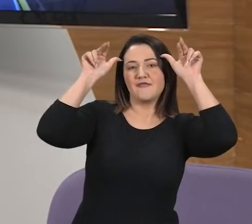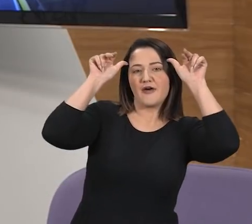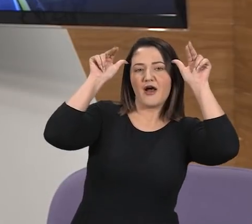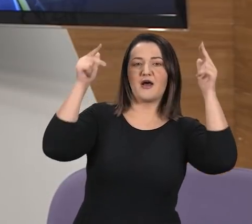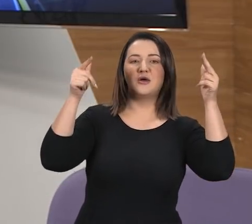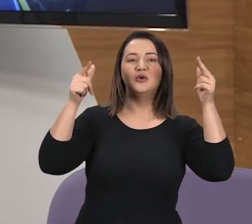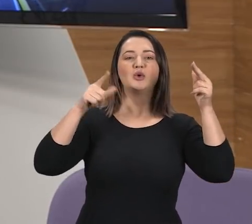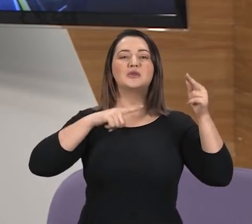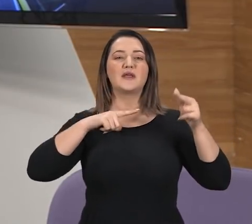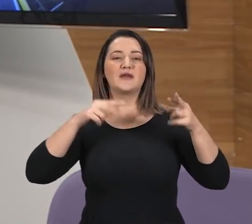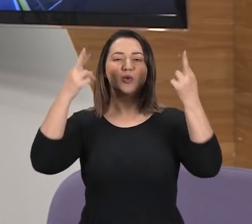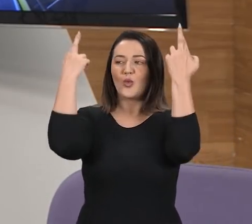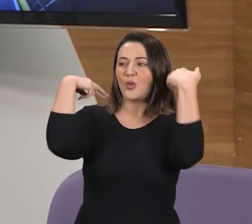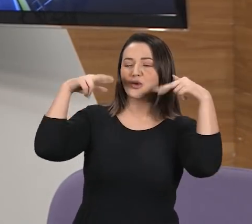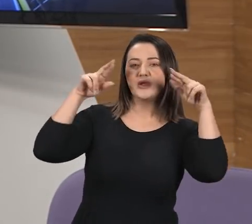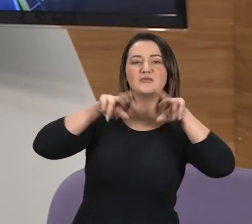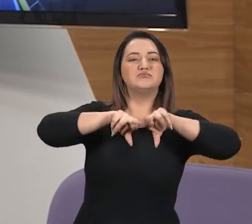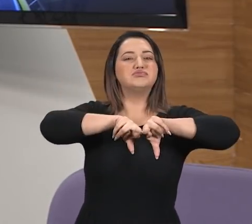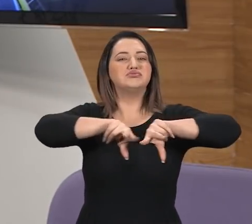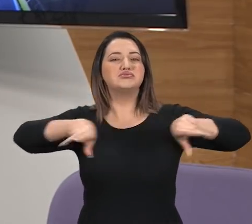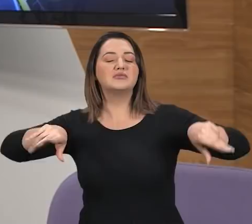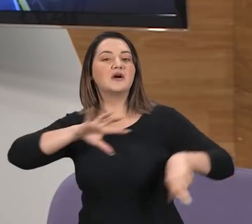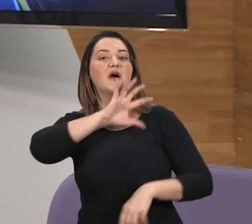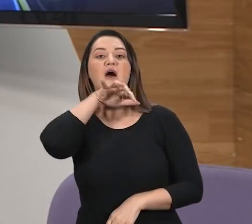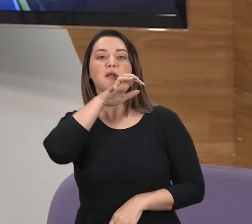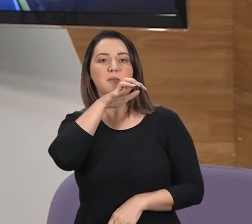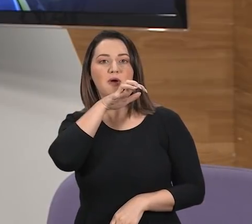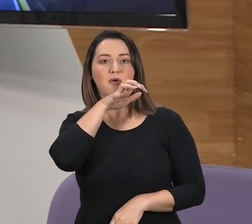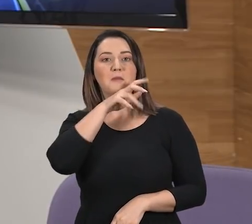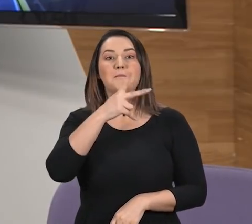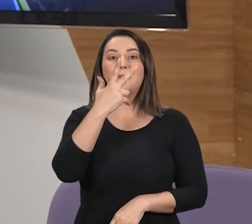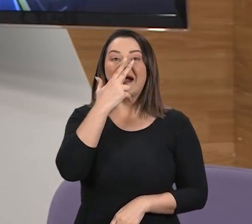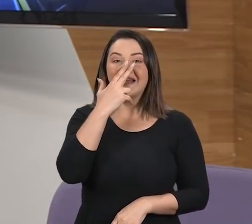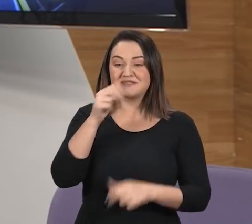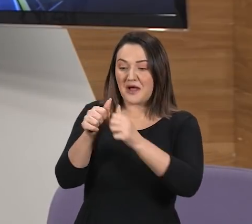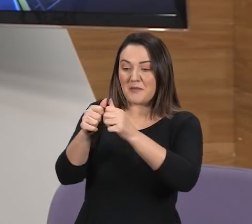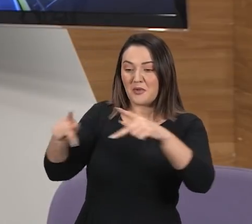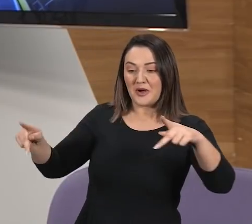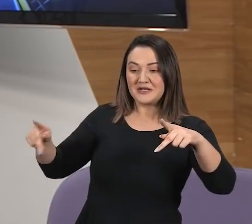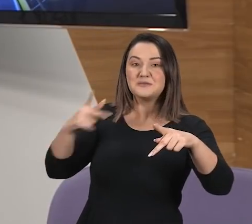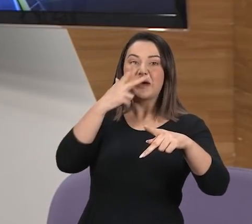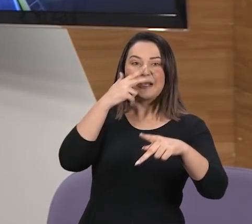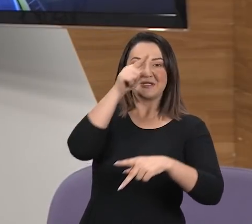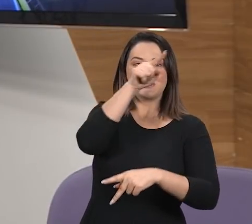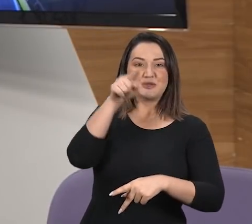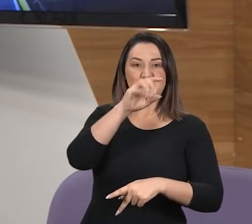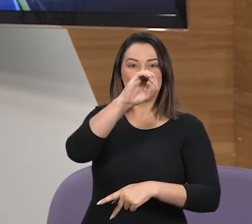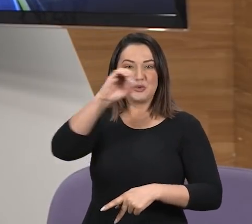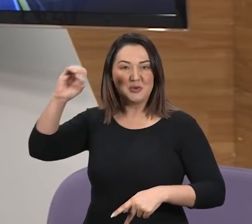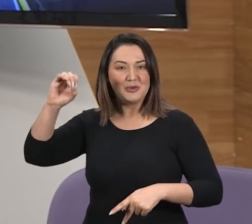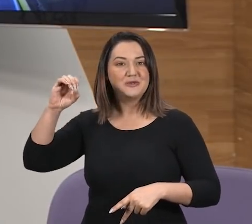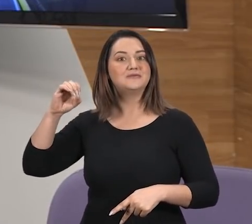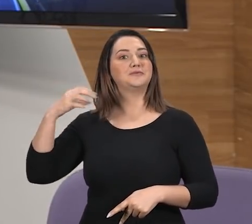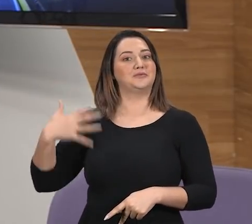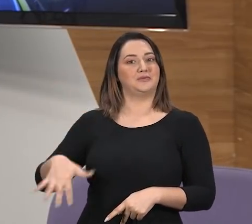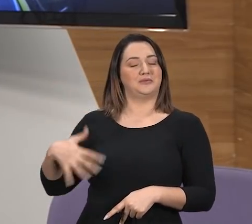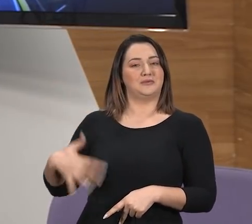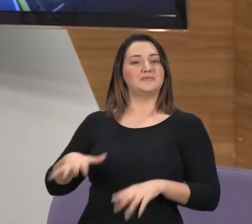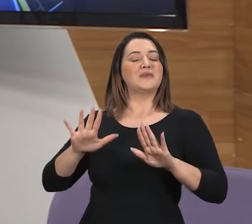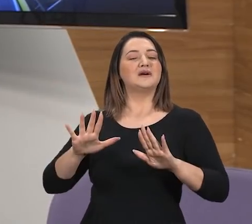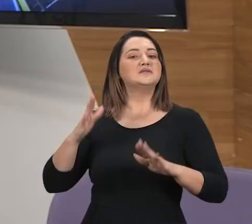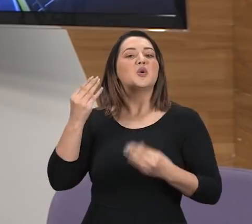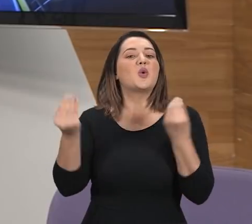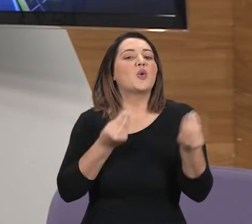de bestas, de serpentes, de cordeiro, fala de outros animais. O Apocalipse é um